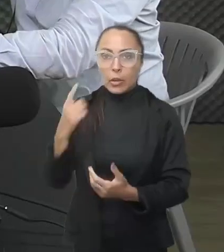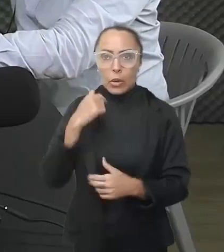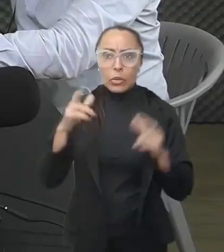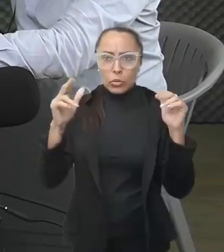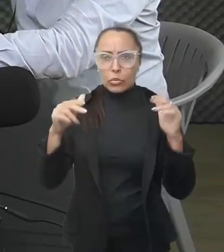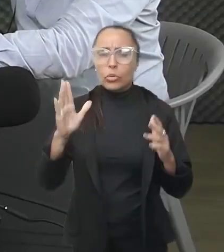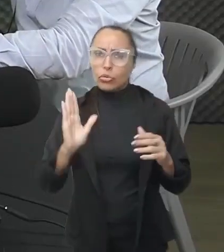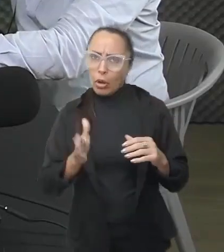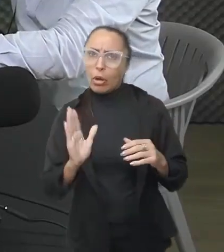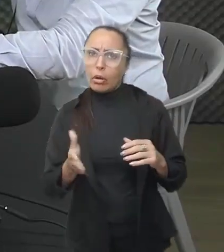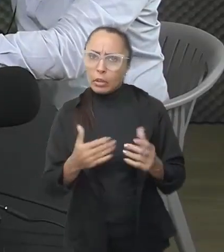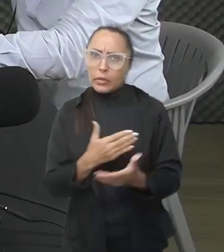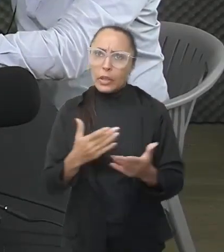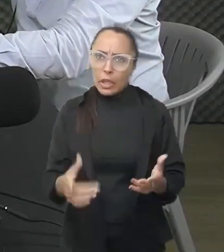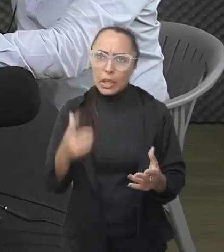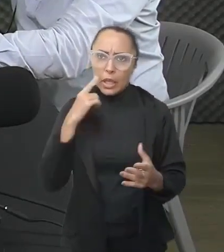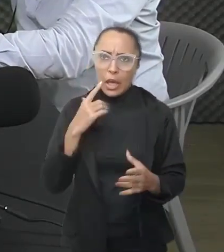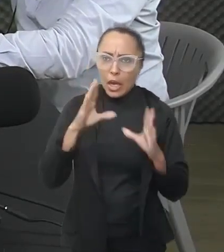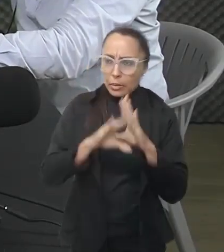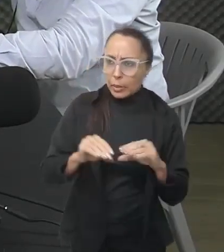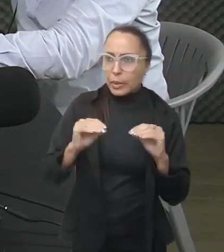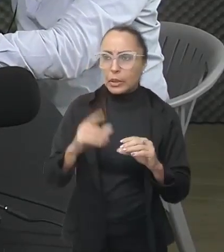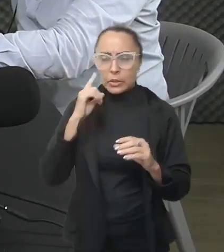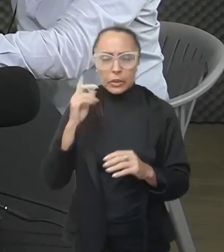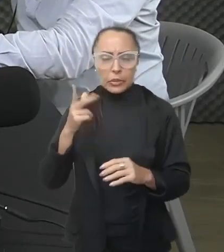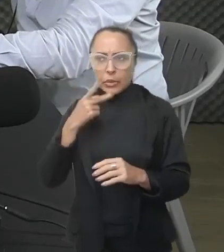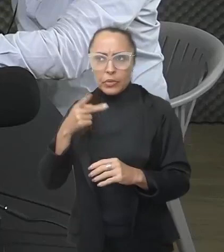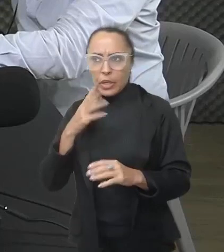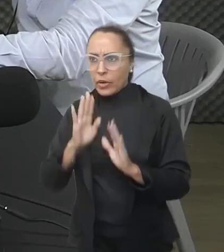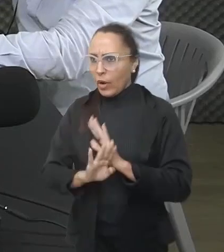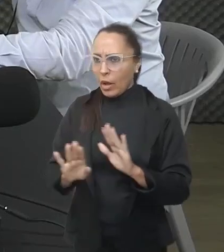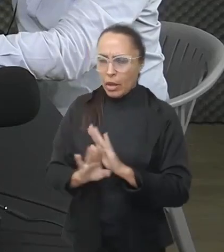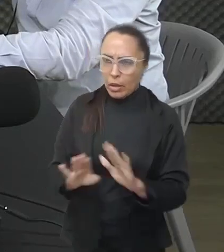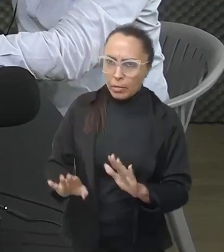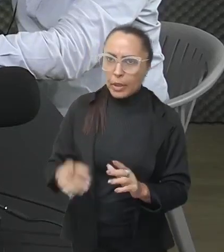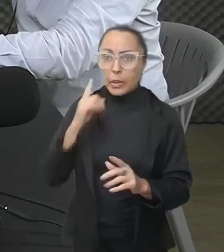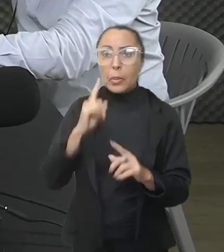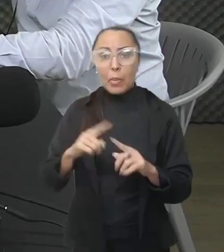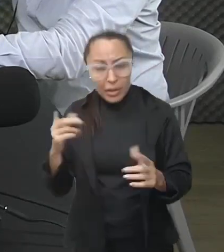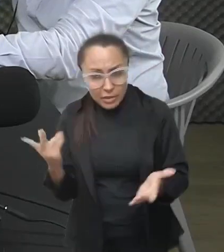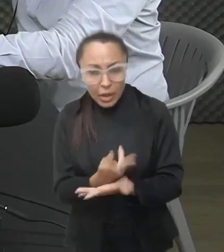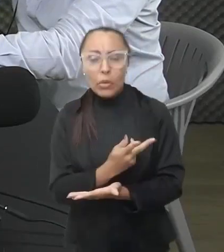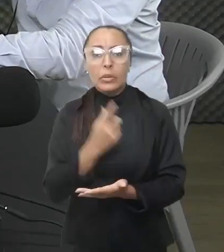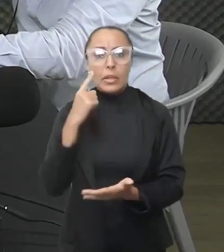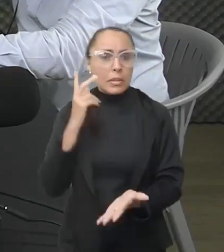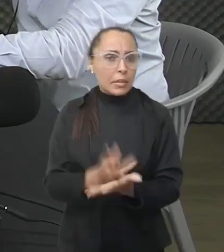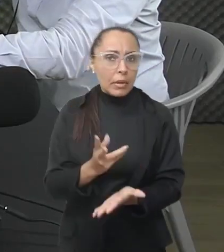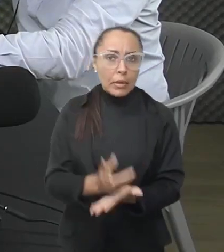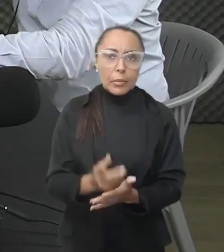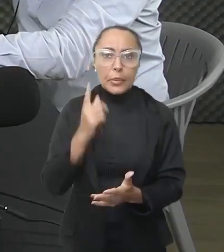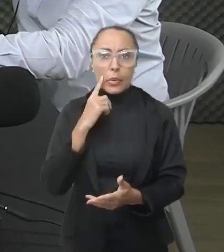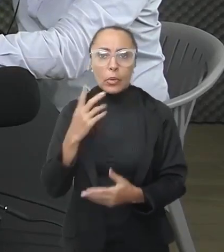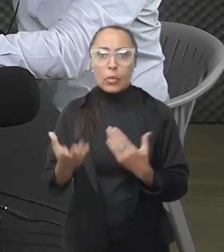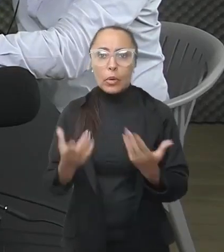estar, morto, no sentido de que a gente não deveria mais falar sobre isso, não deveria mais acontecer. Mas acontece, e qual a importância da gente dedicar